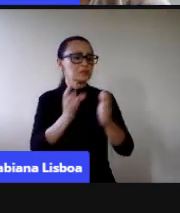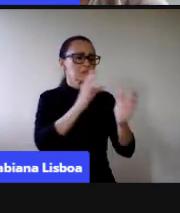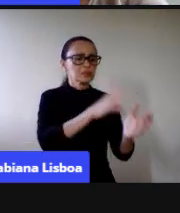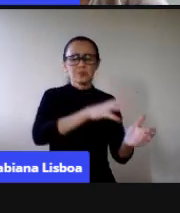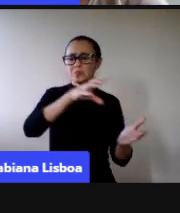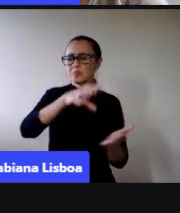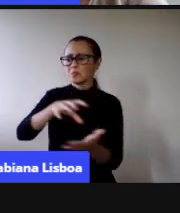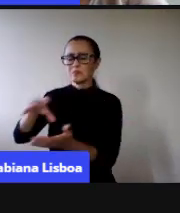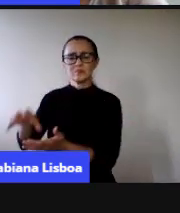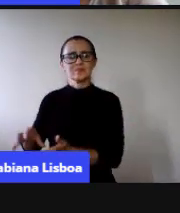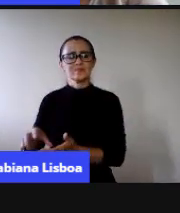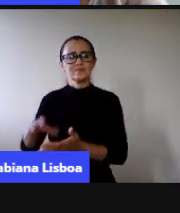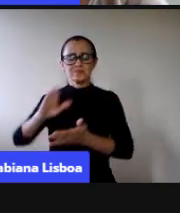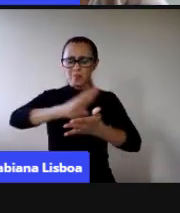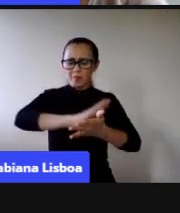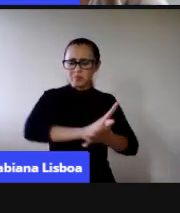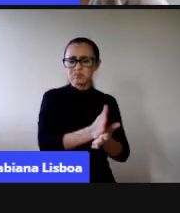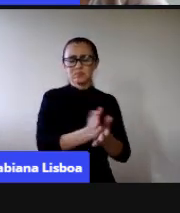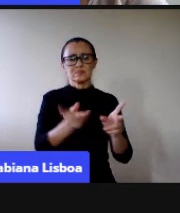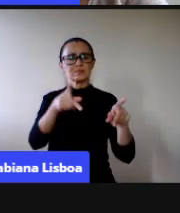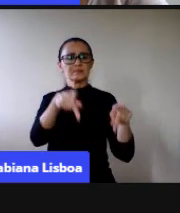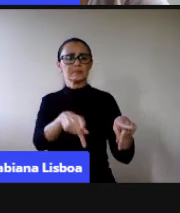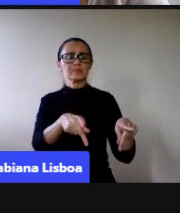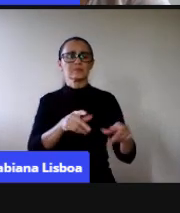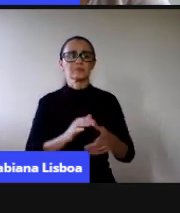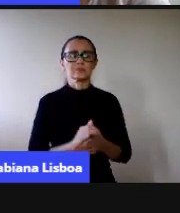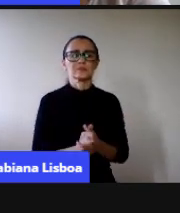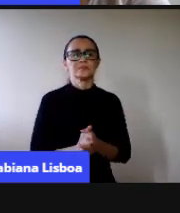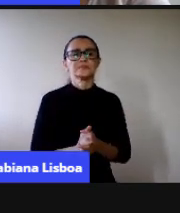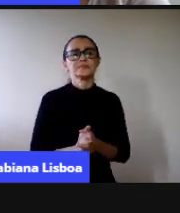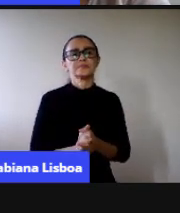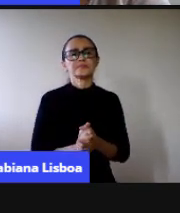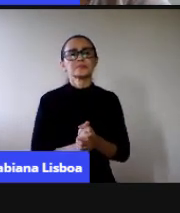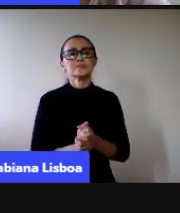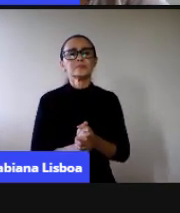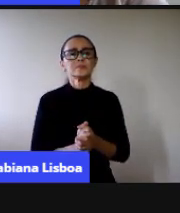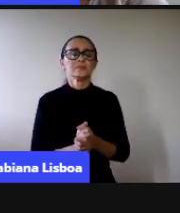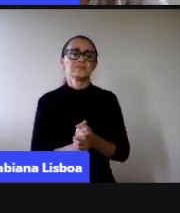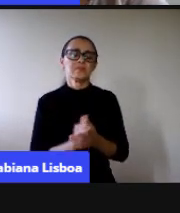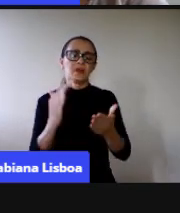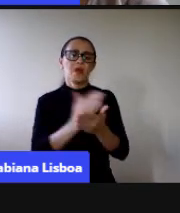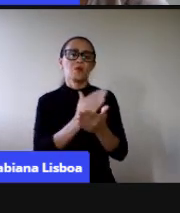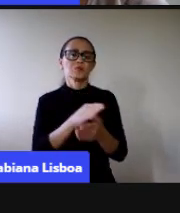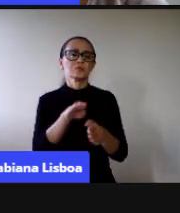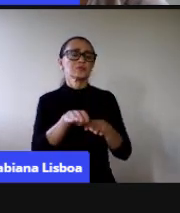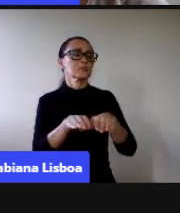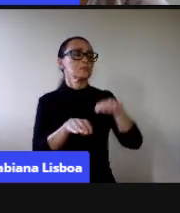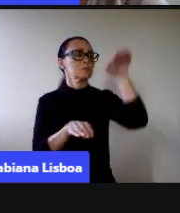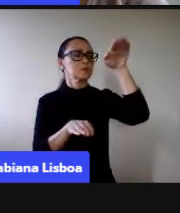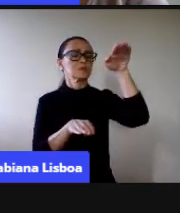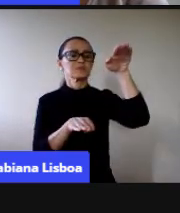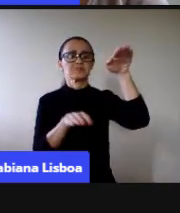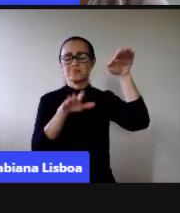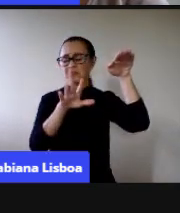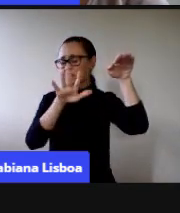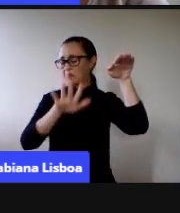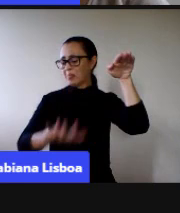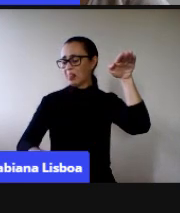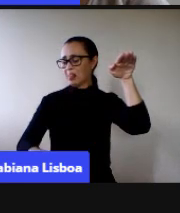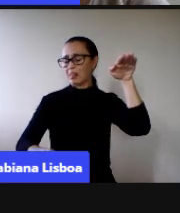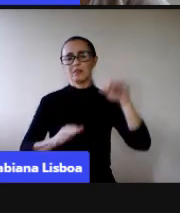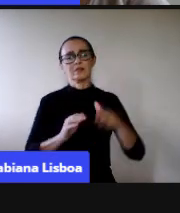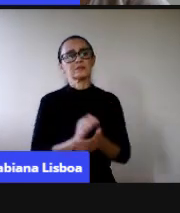foram inferiorizando povos. Dando superioridade a alguns, inferiorizando outros, né? O